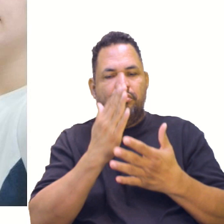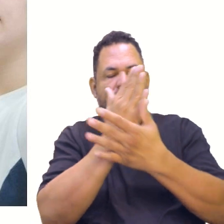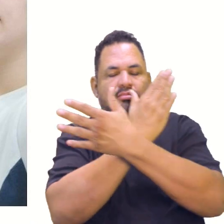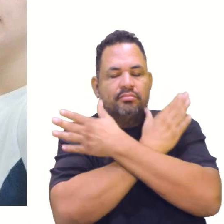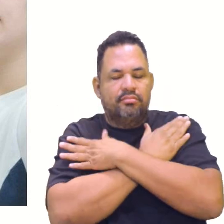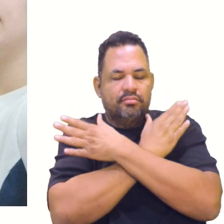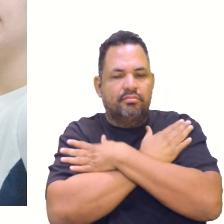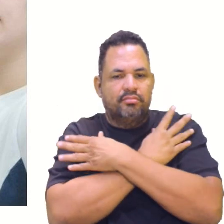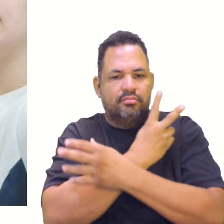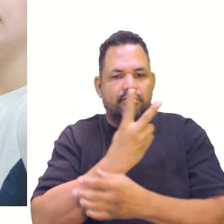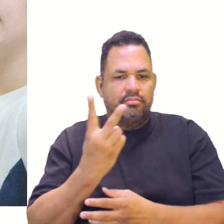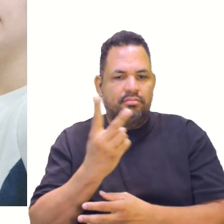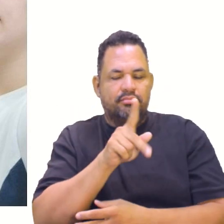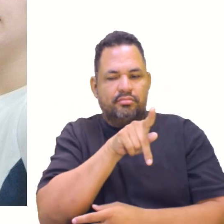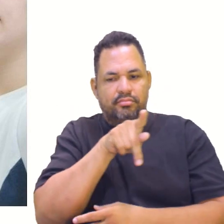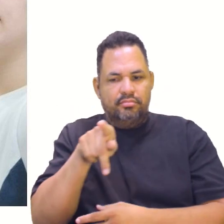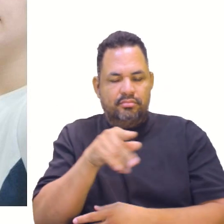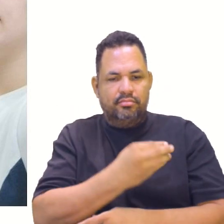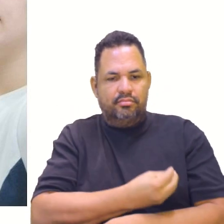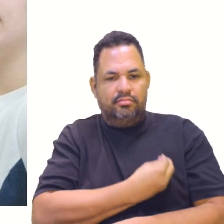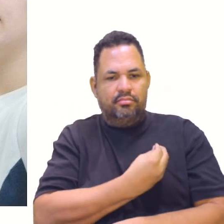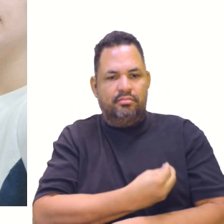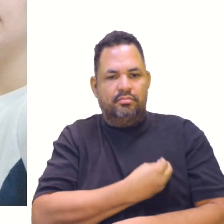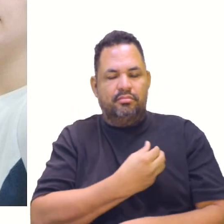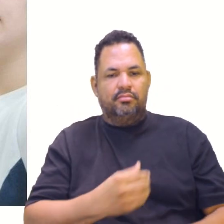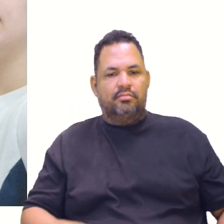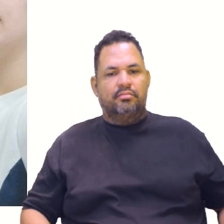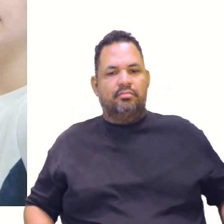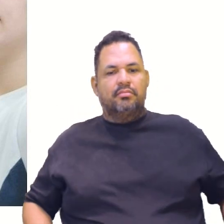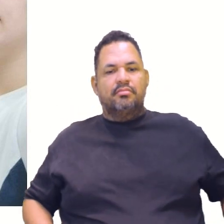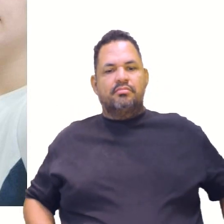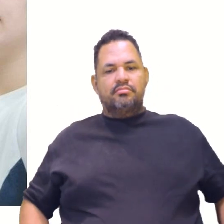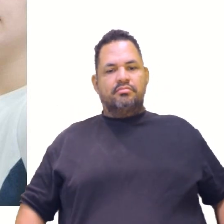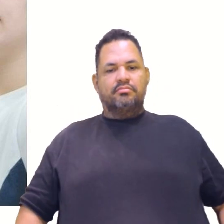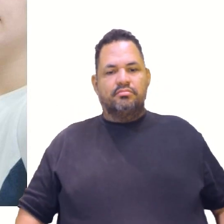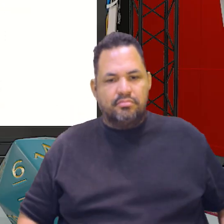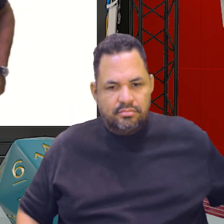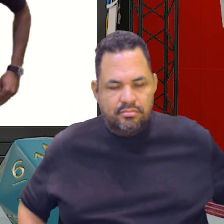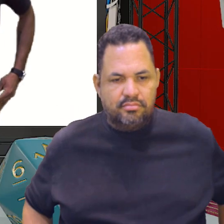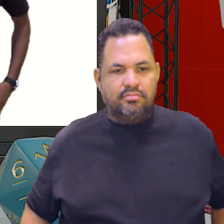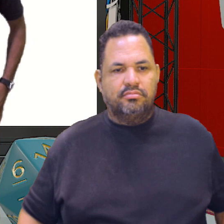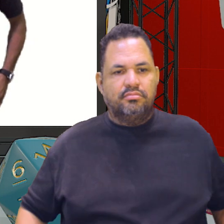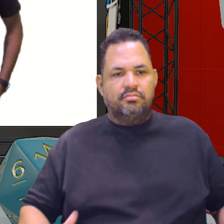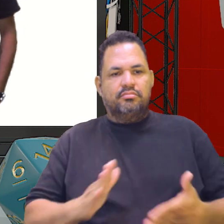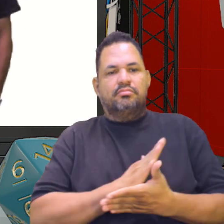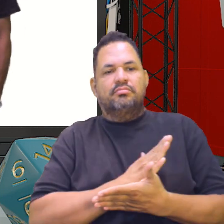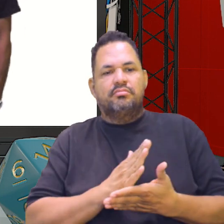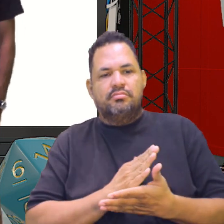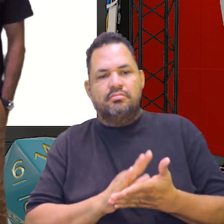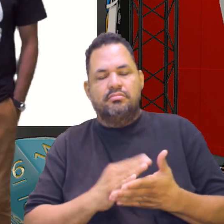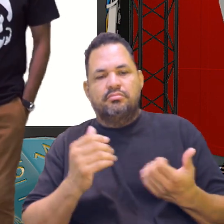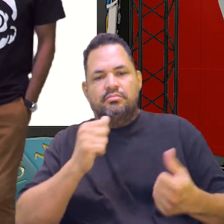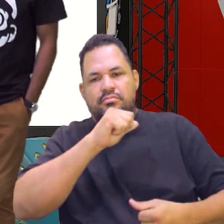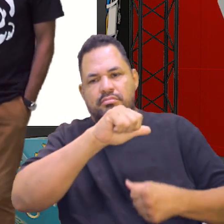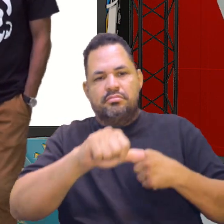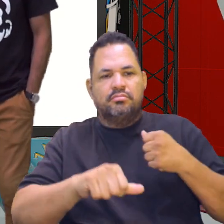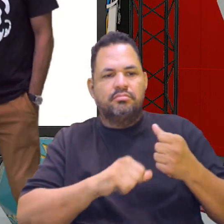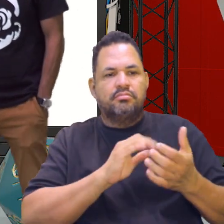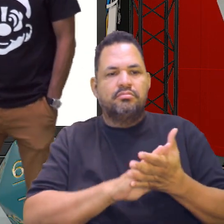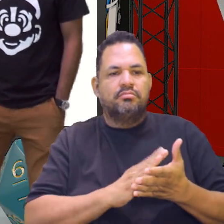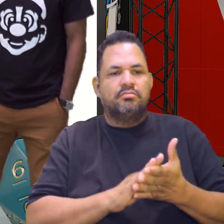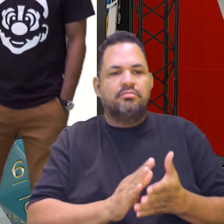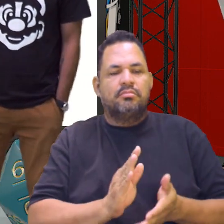abraço, né, para as duas aí, professoras presenciais, que às vezes por fatores, né, acabam mudando, ou aposentando, ou